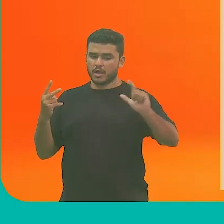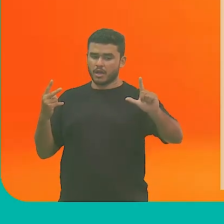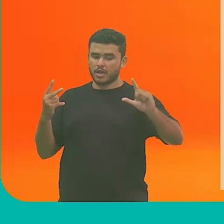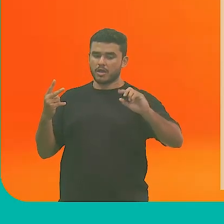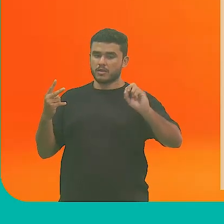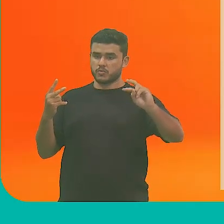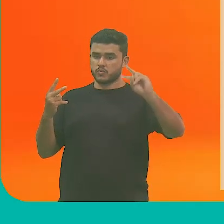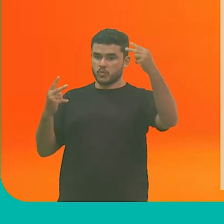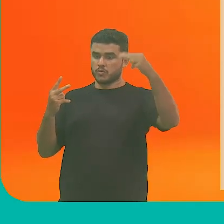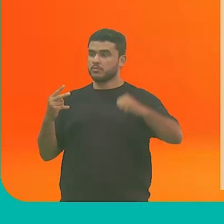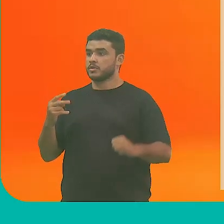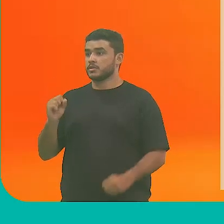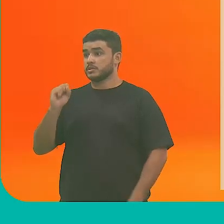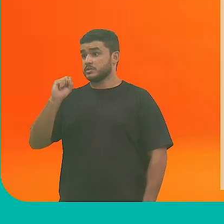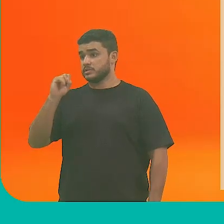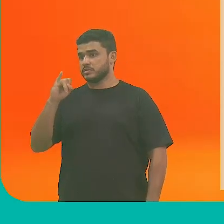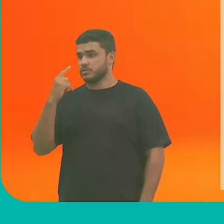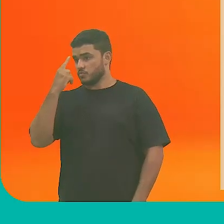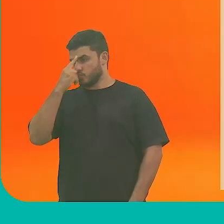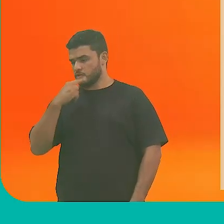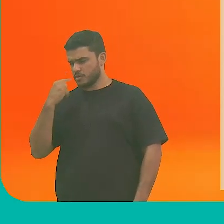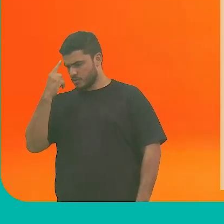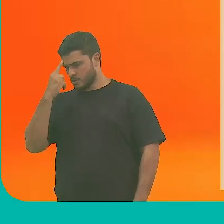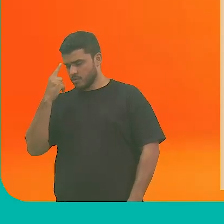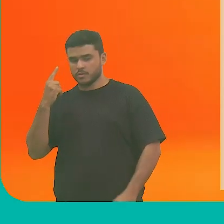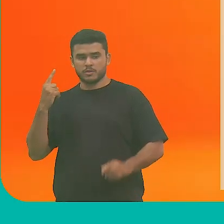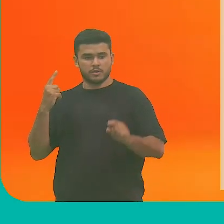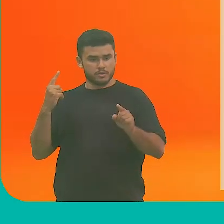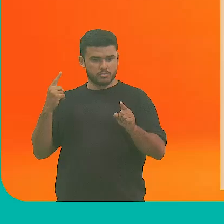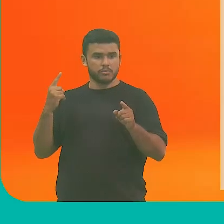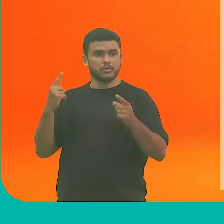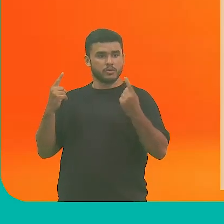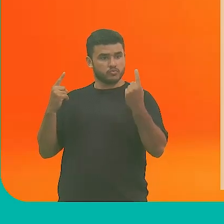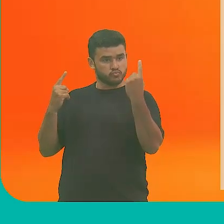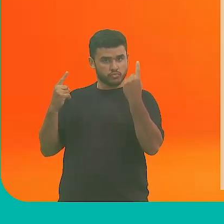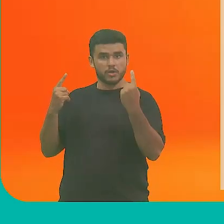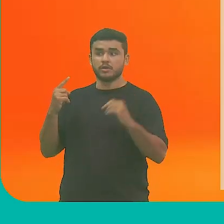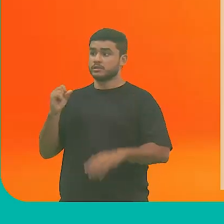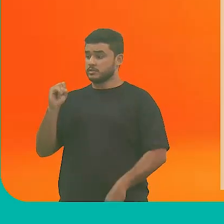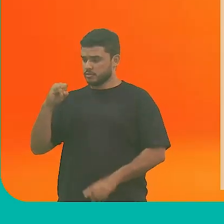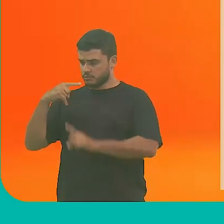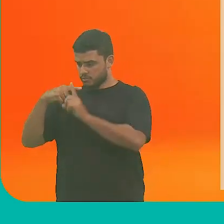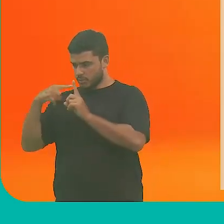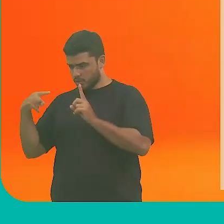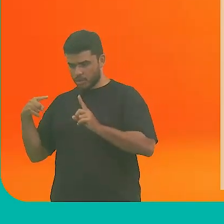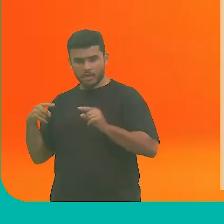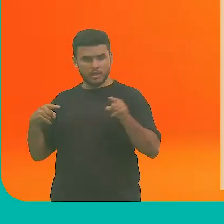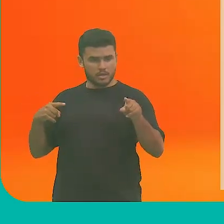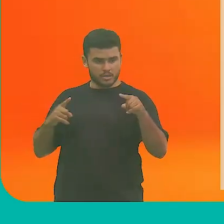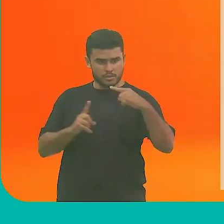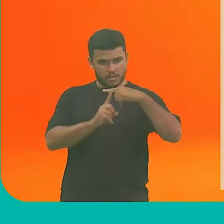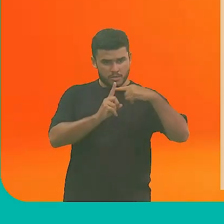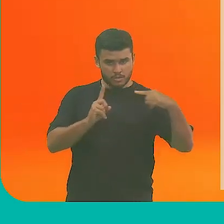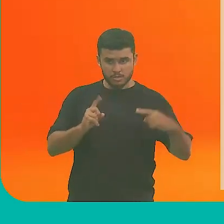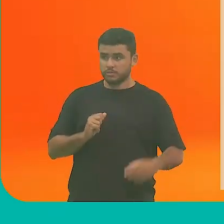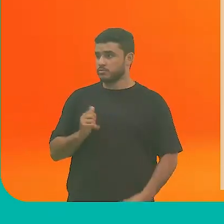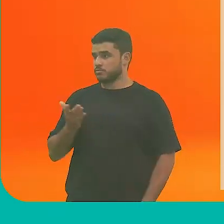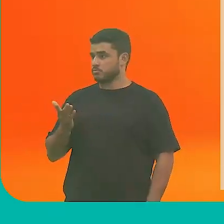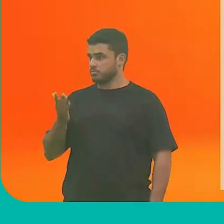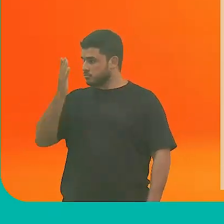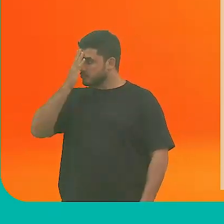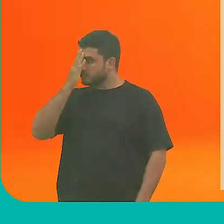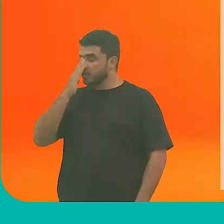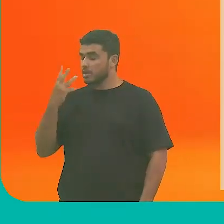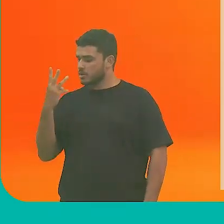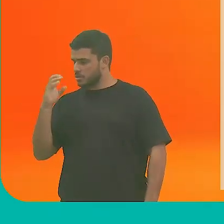cai pela metade. Em 1/3 de hora, ele cai pela terça parte. Então, esse